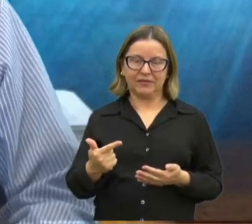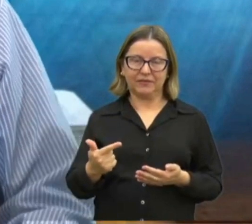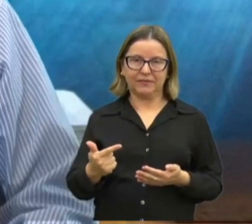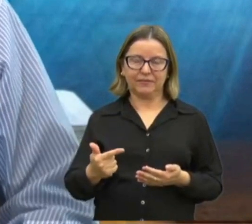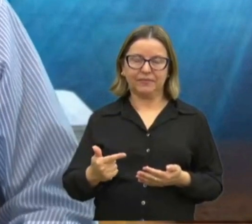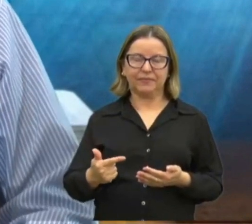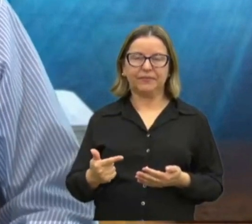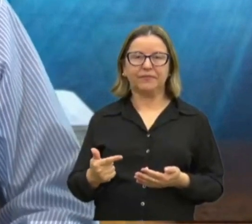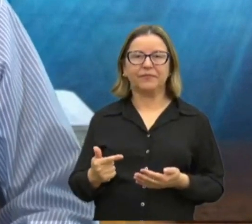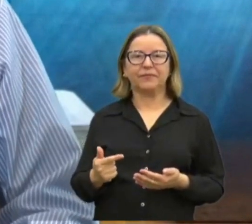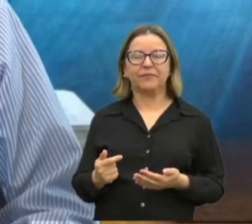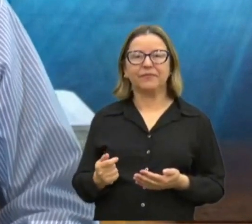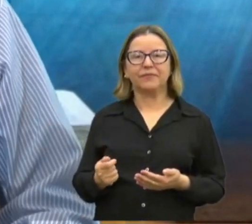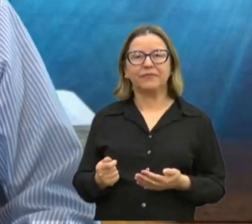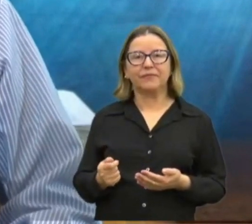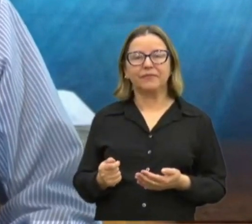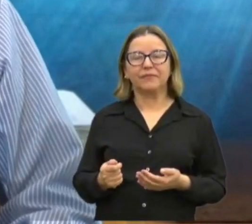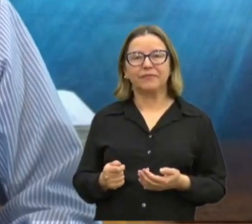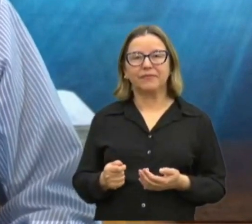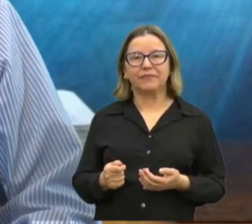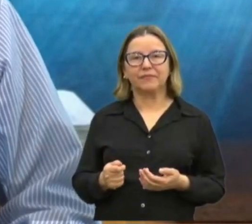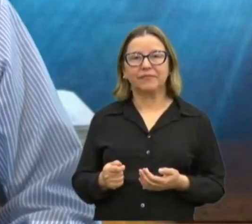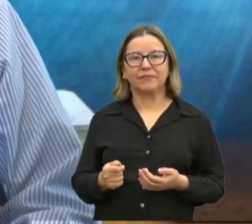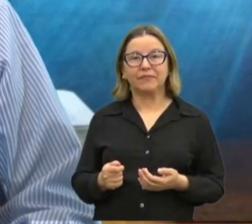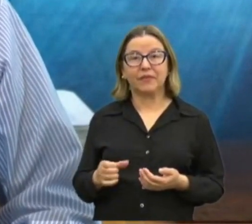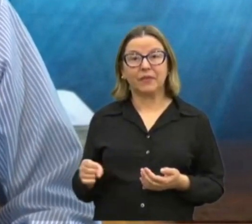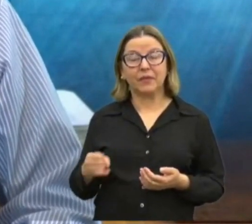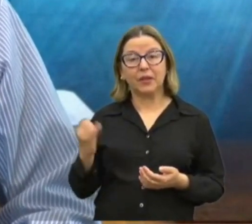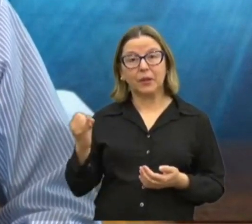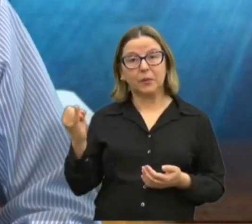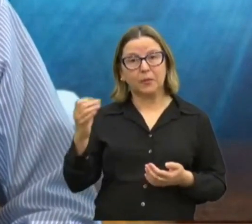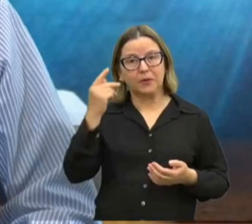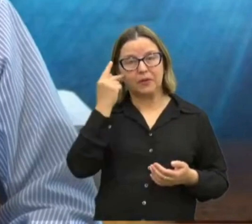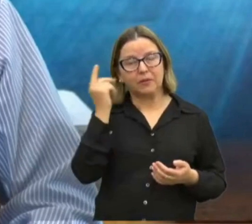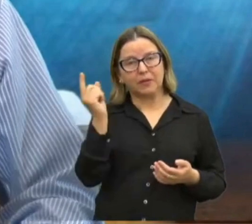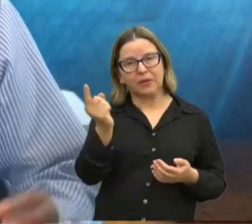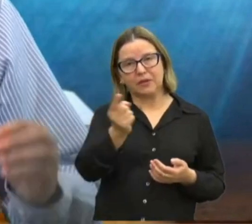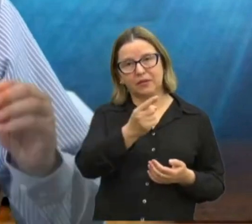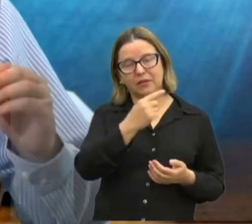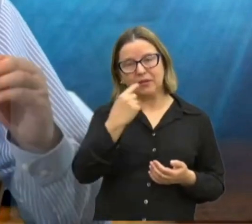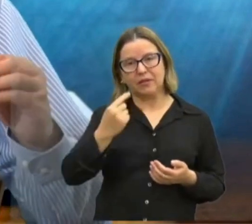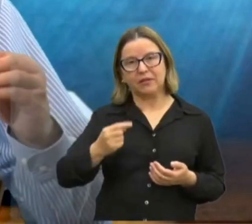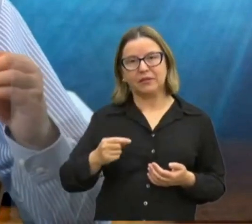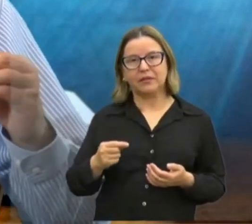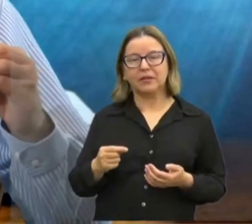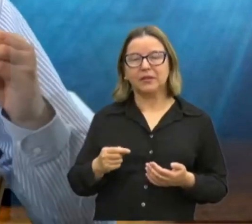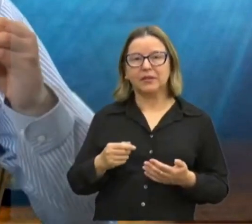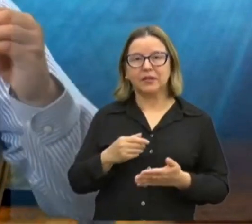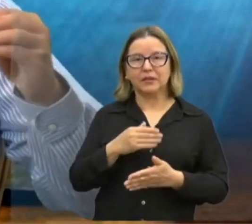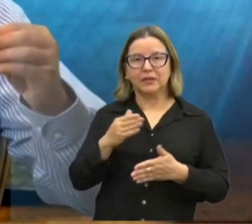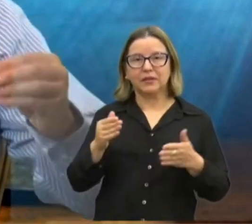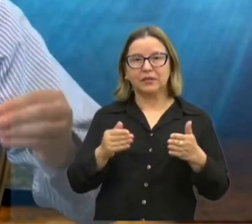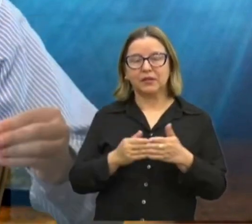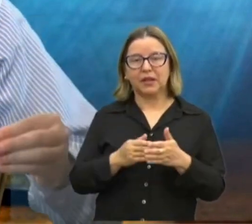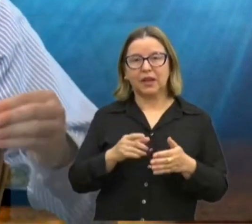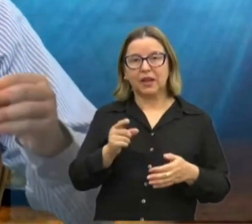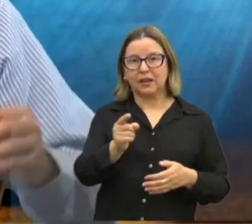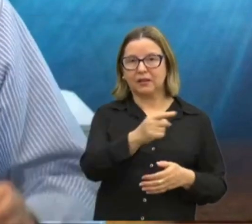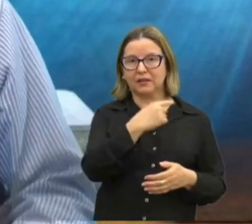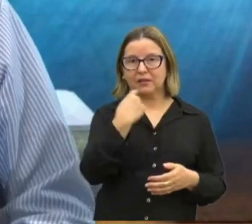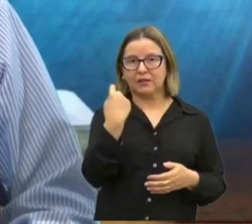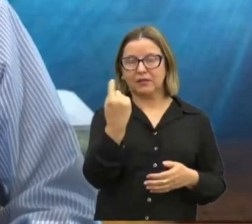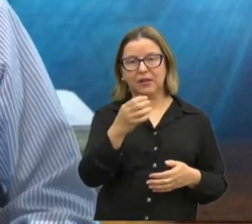do versículo 32, ele é importante para nós, e toda a nossa